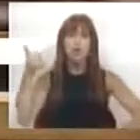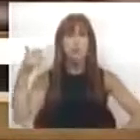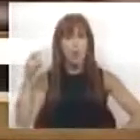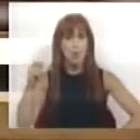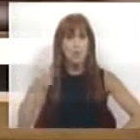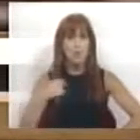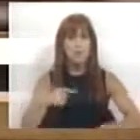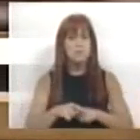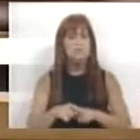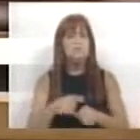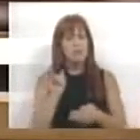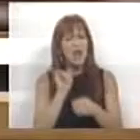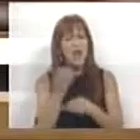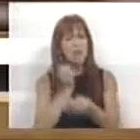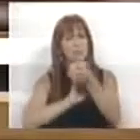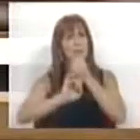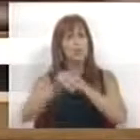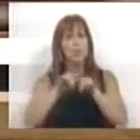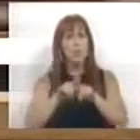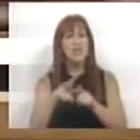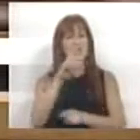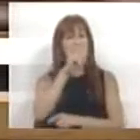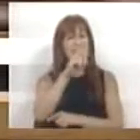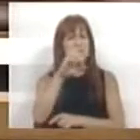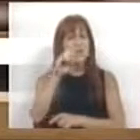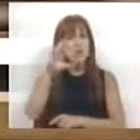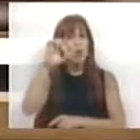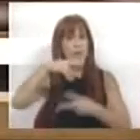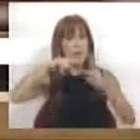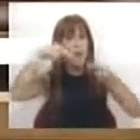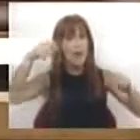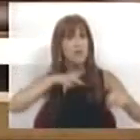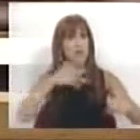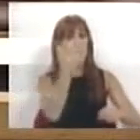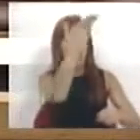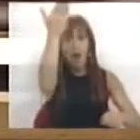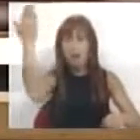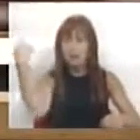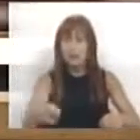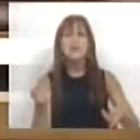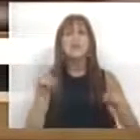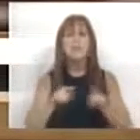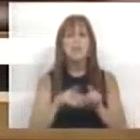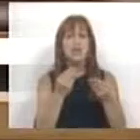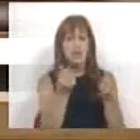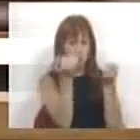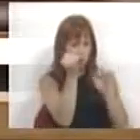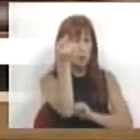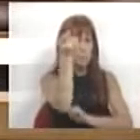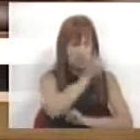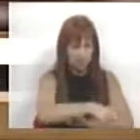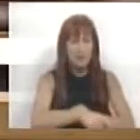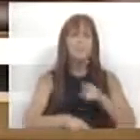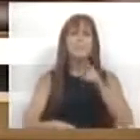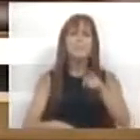Esquerda endereçou uma carta às 308 câmaras deste país e também das regiões autónomas.